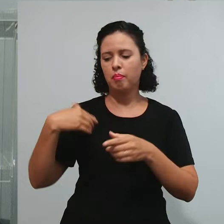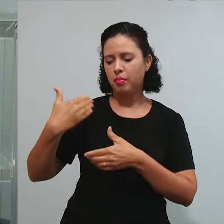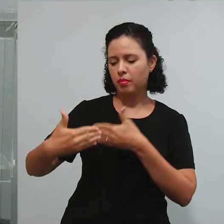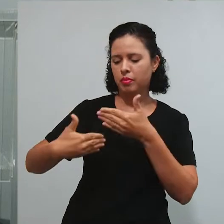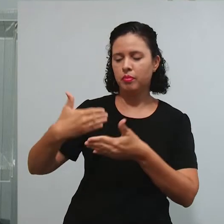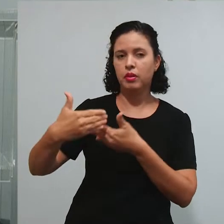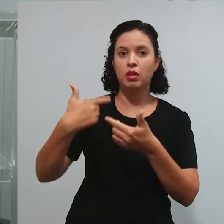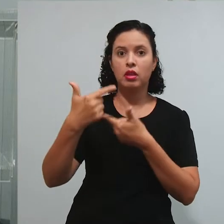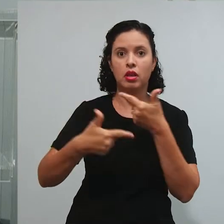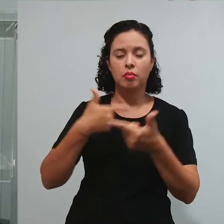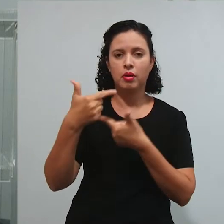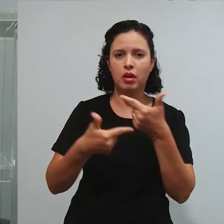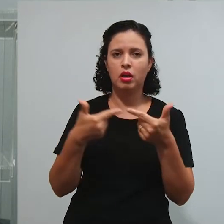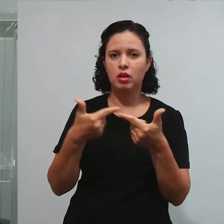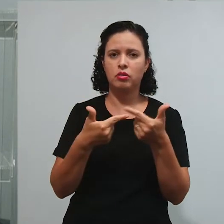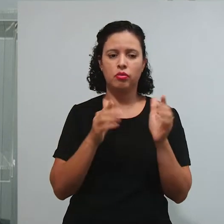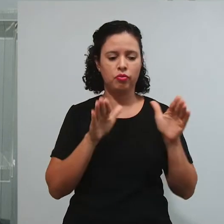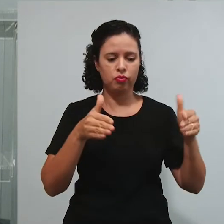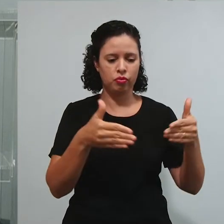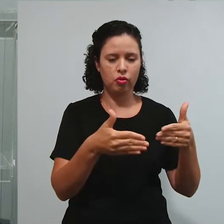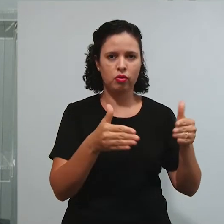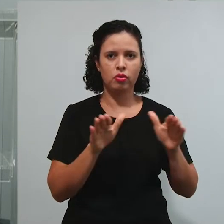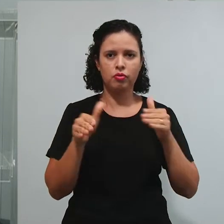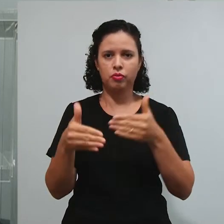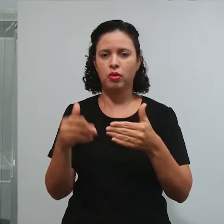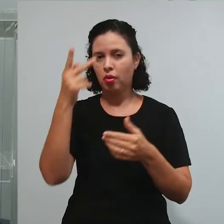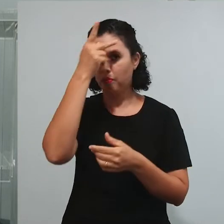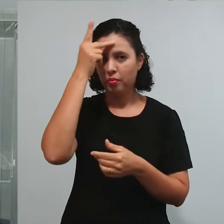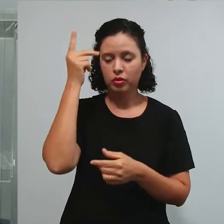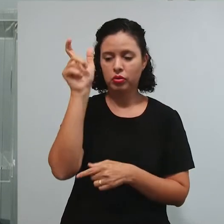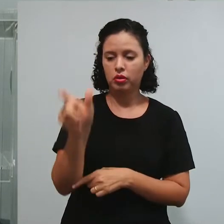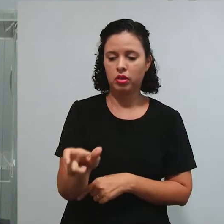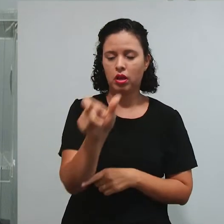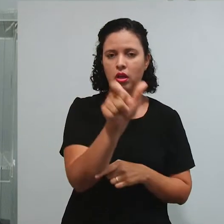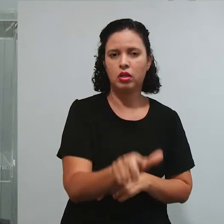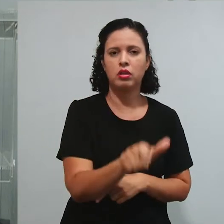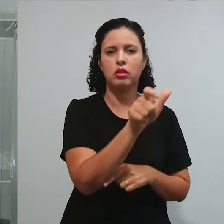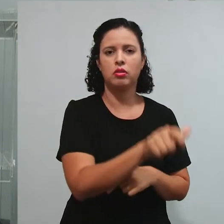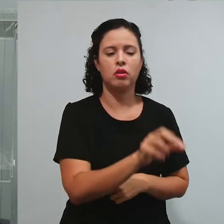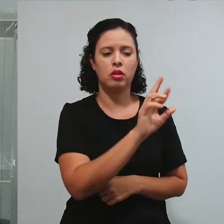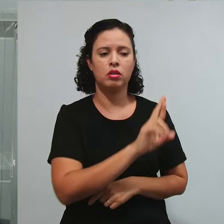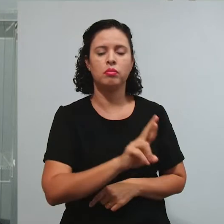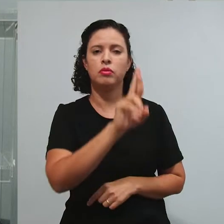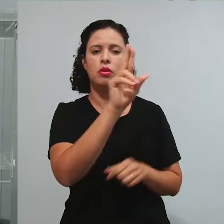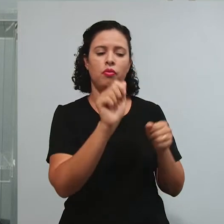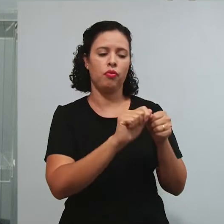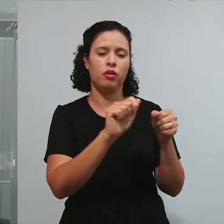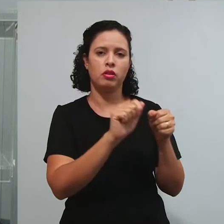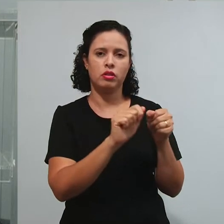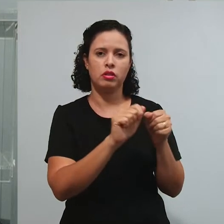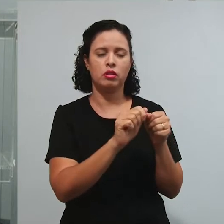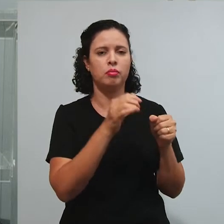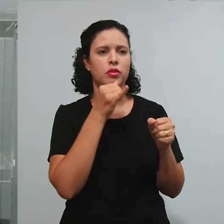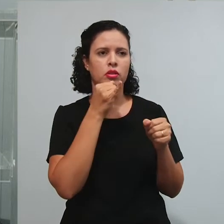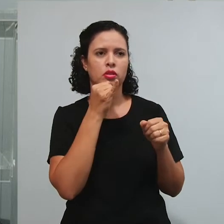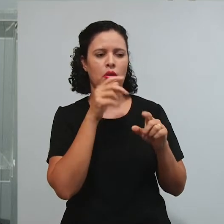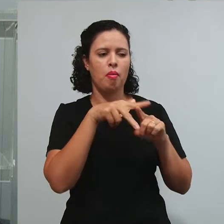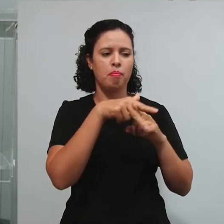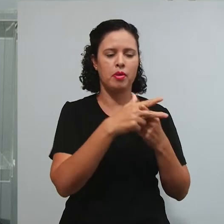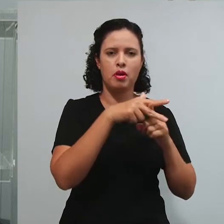de atividades especializadas onde cada funcionário fazia só a parte